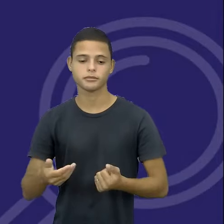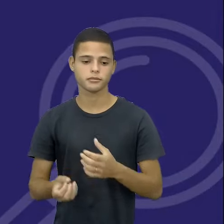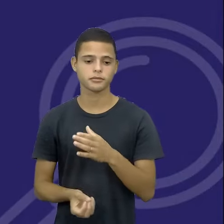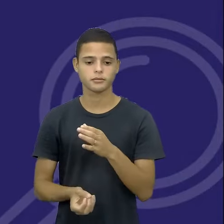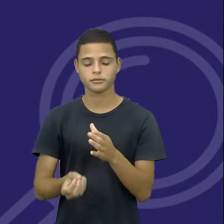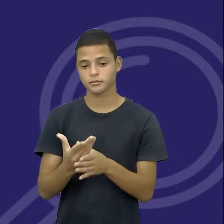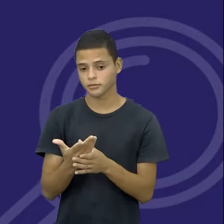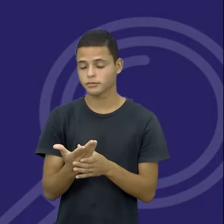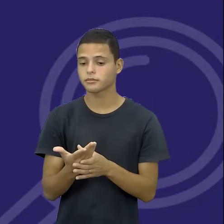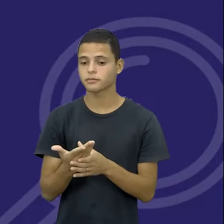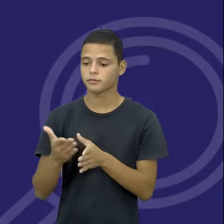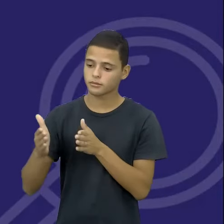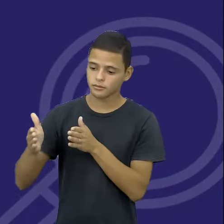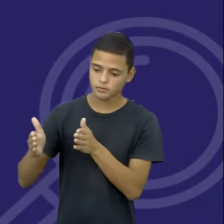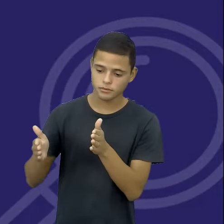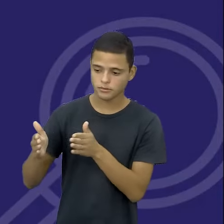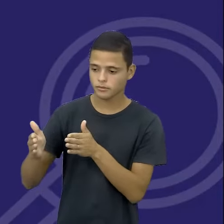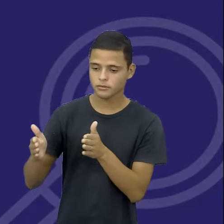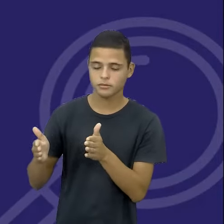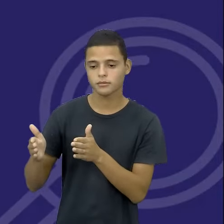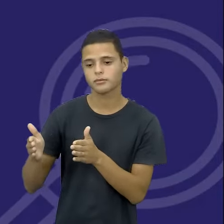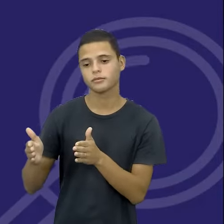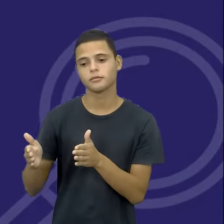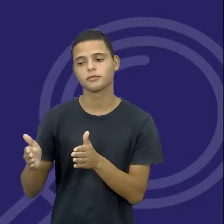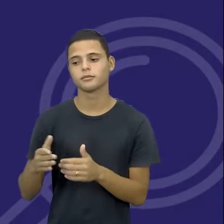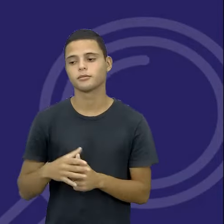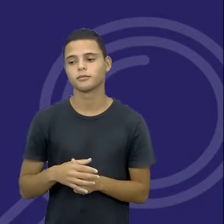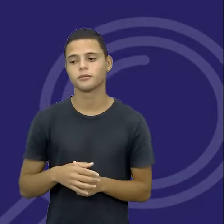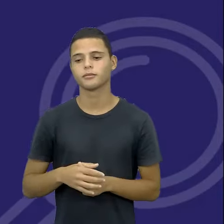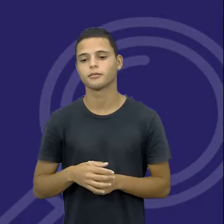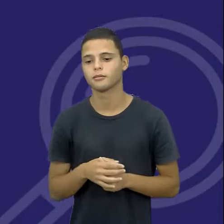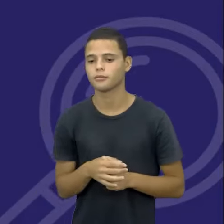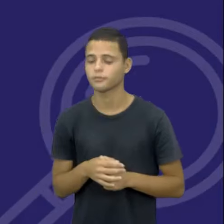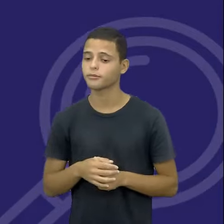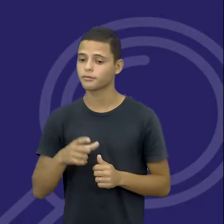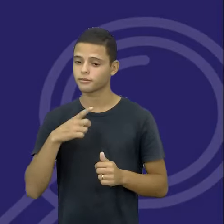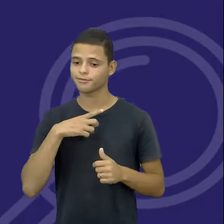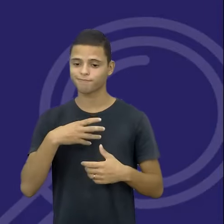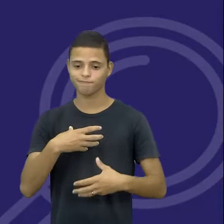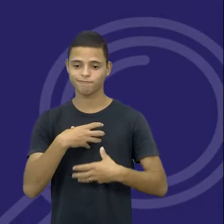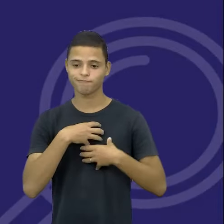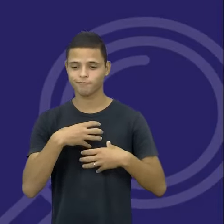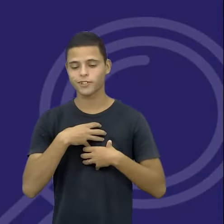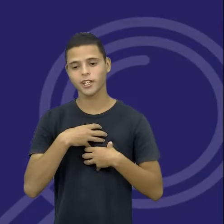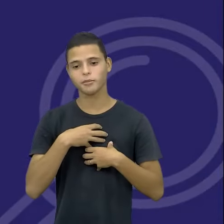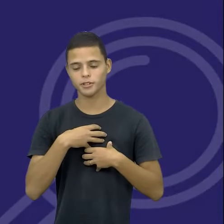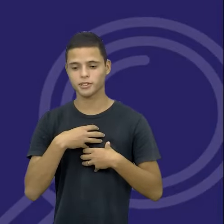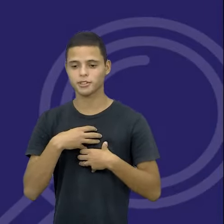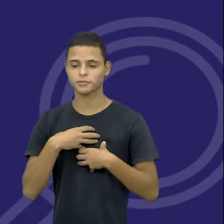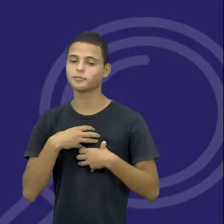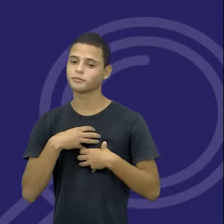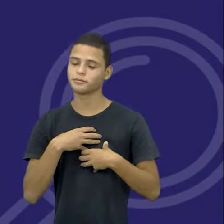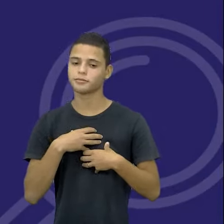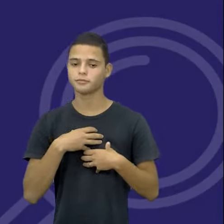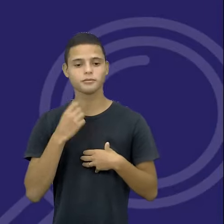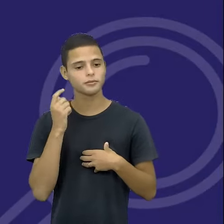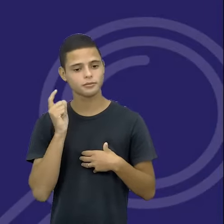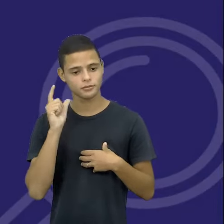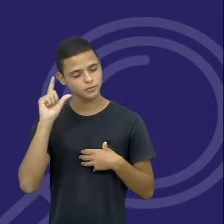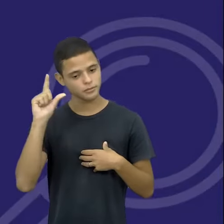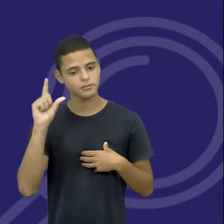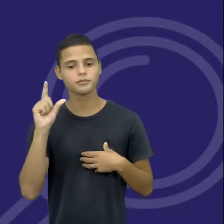né, criar esses momentos, né, para que a matemática tenha sentido, né, para que ocorra a autonomia